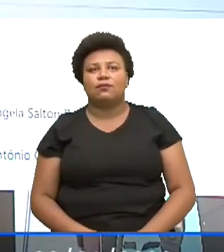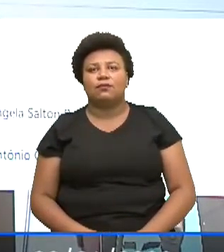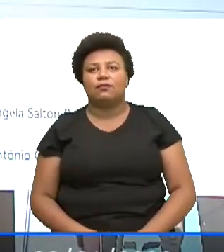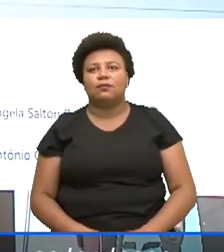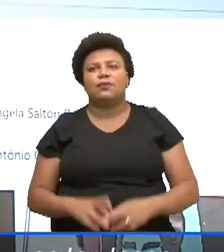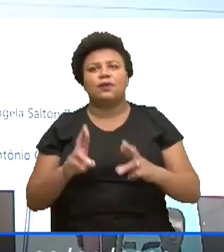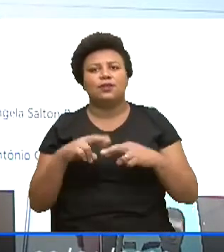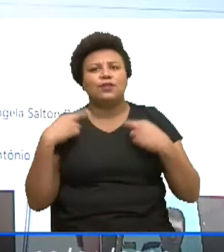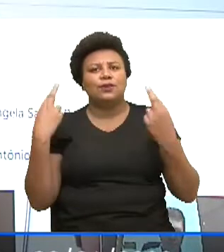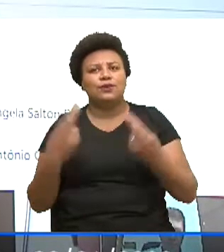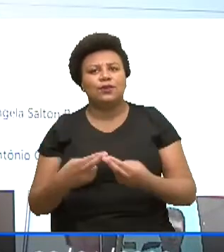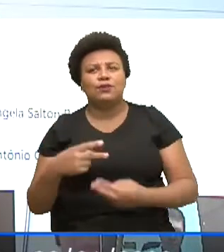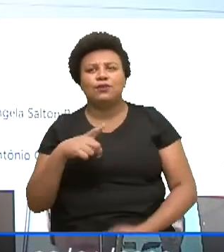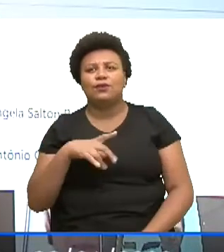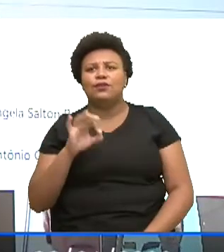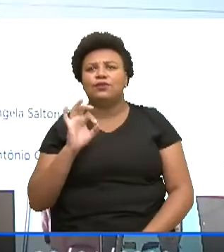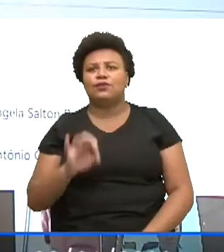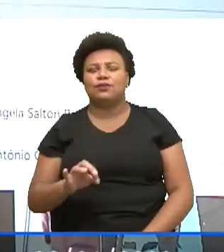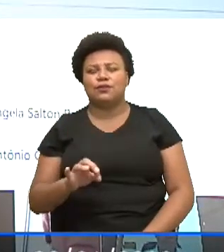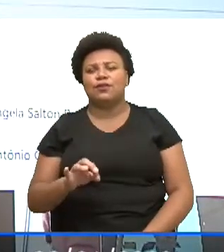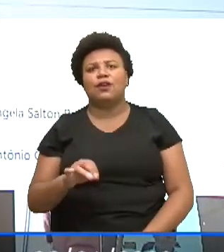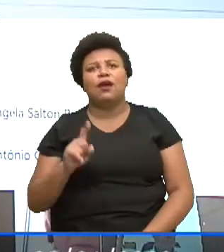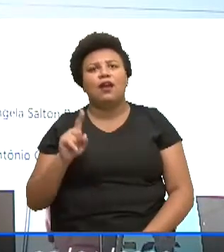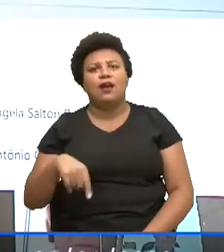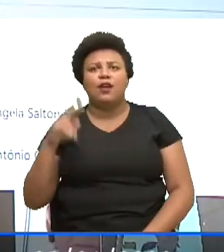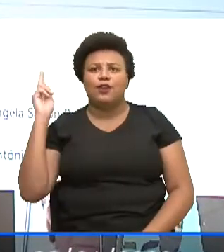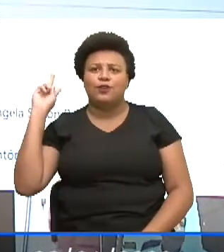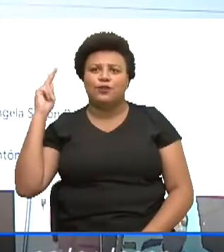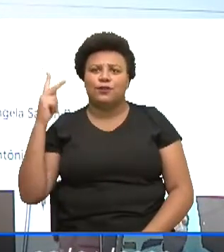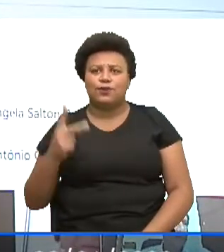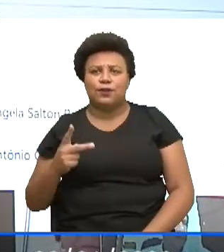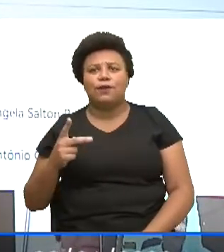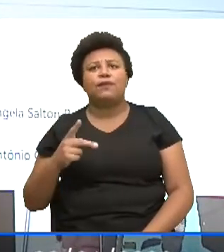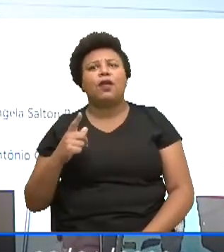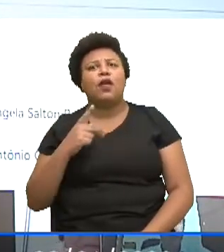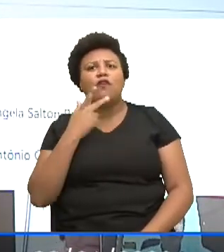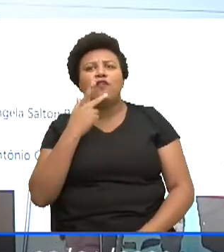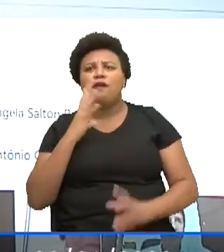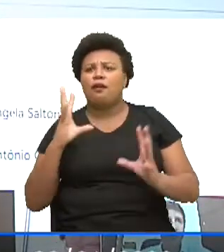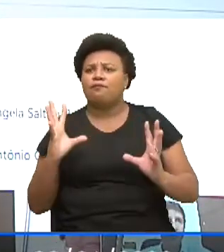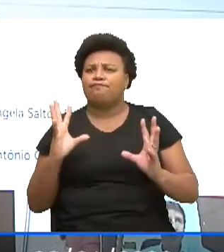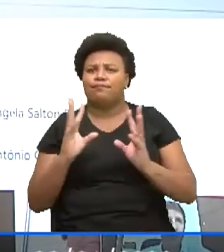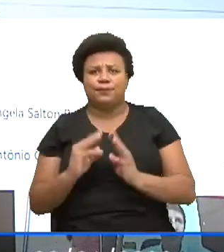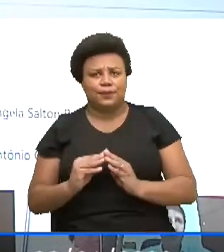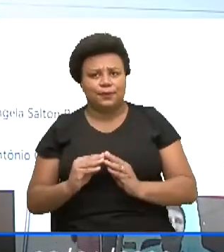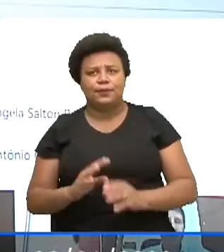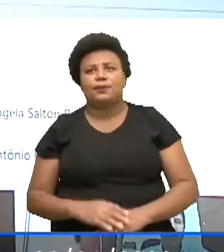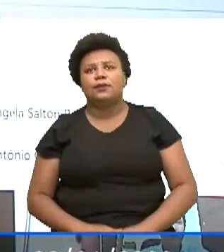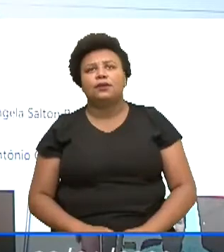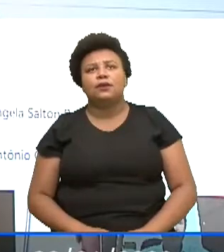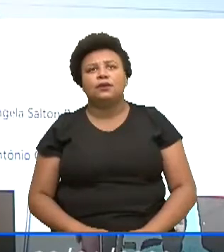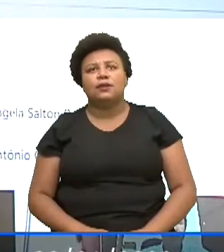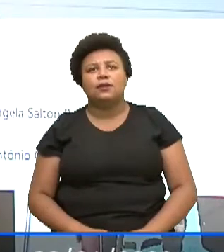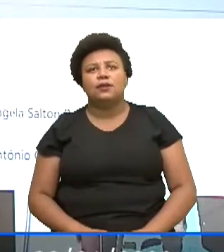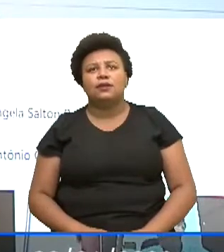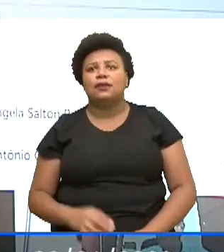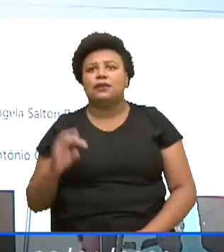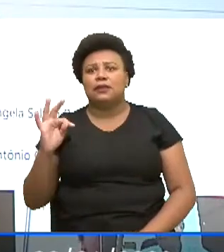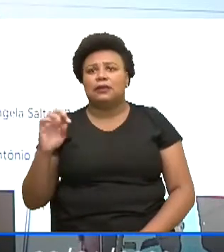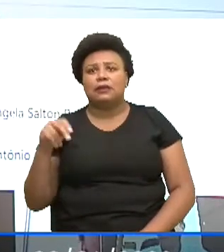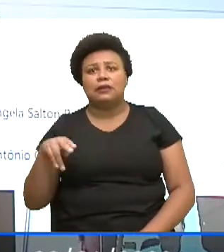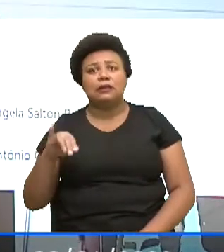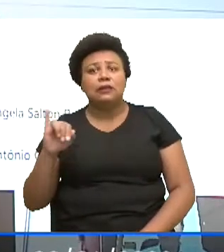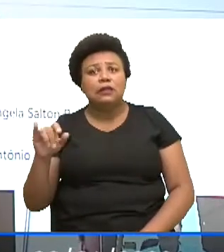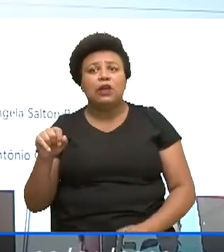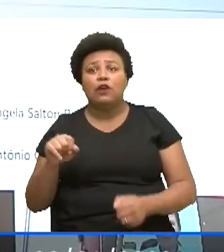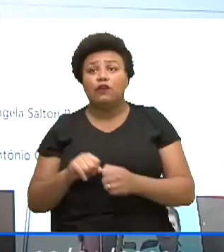nessa reunião que eu tenho certeza é histórica. Serei brevíssima. Tani, eu faço